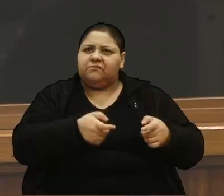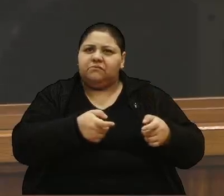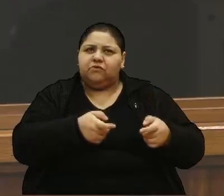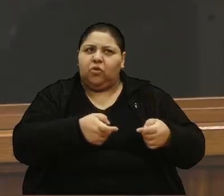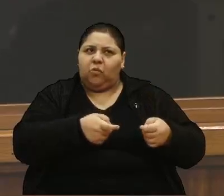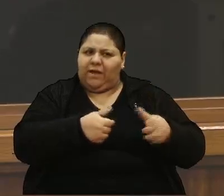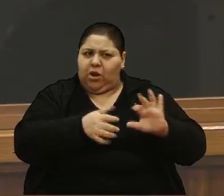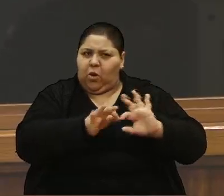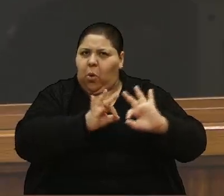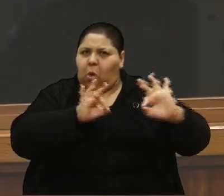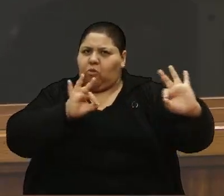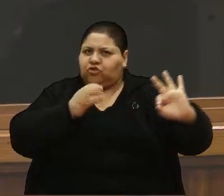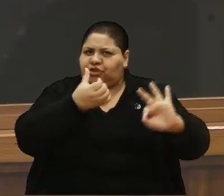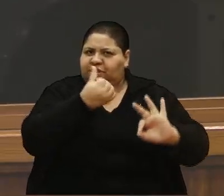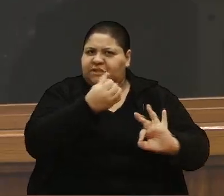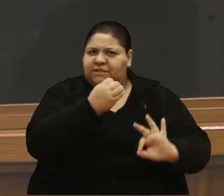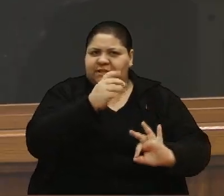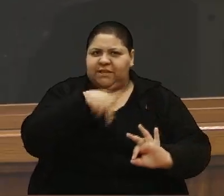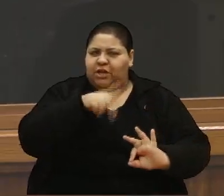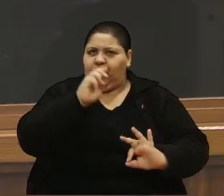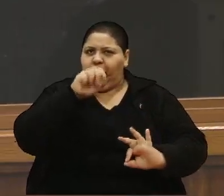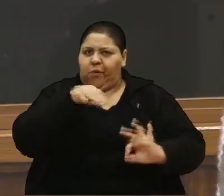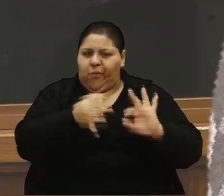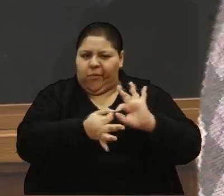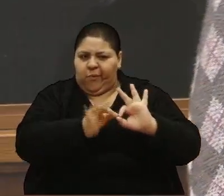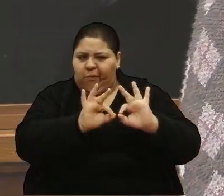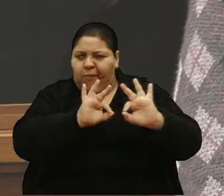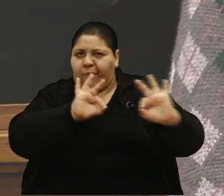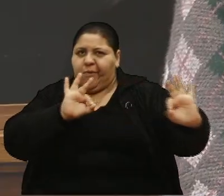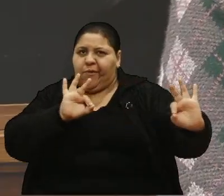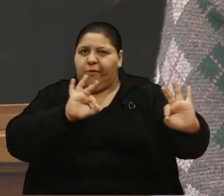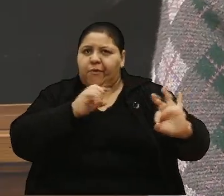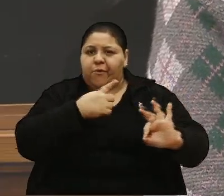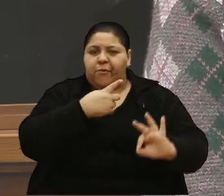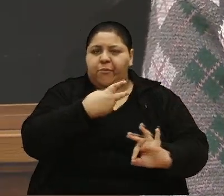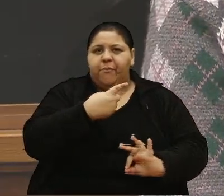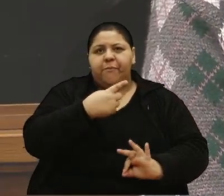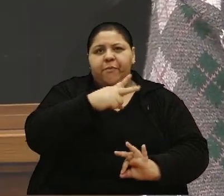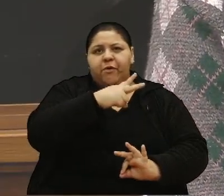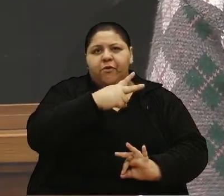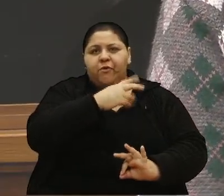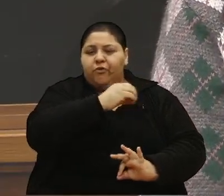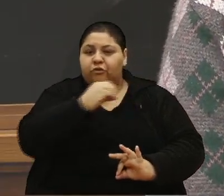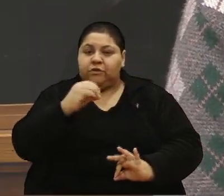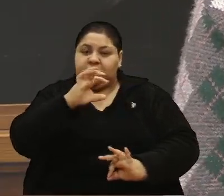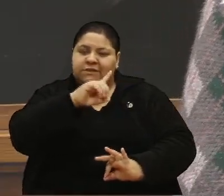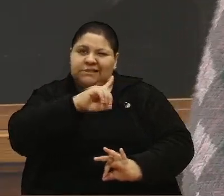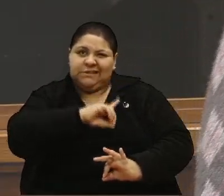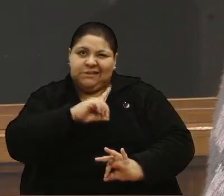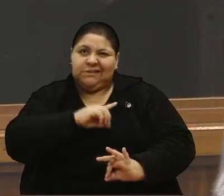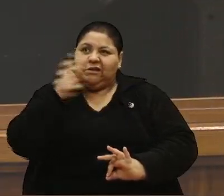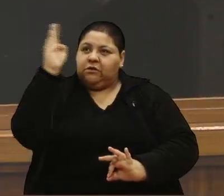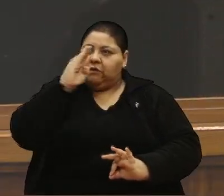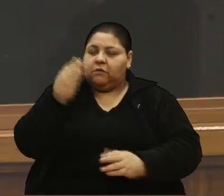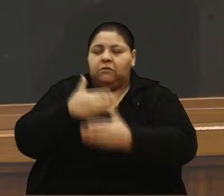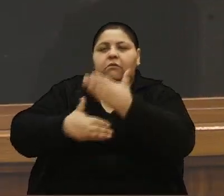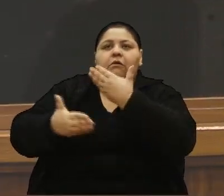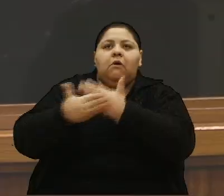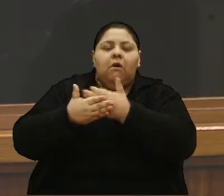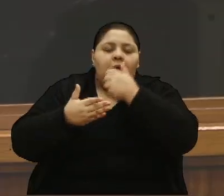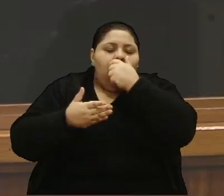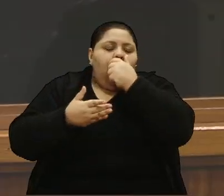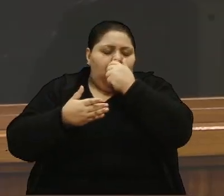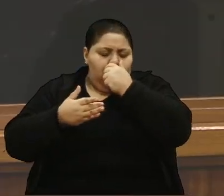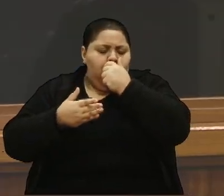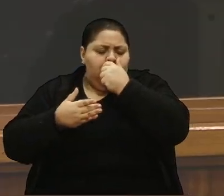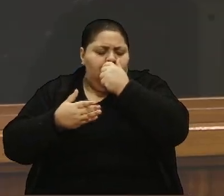nada, 60 quilômetros de Brasília, 1.200 delegados e delegadas do Brasil inteiro, foi uma coisa muito